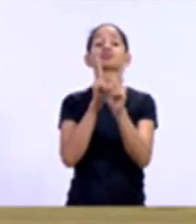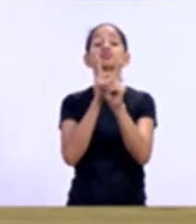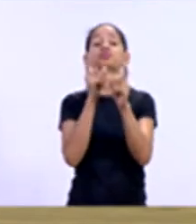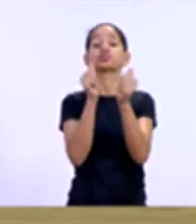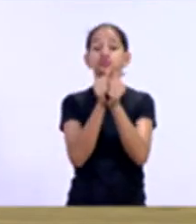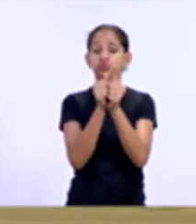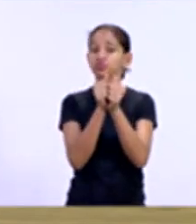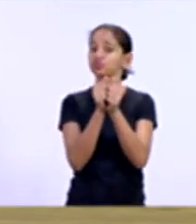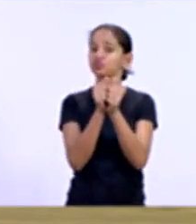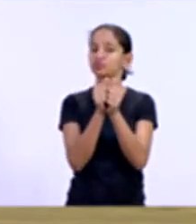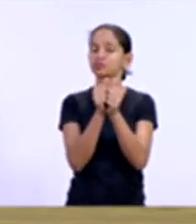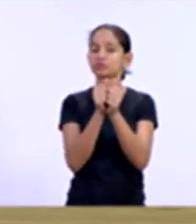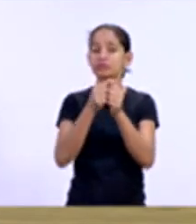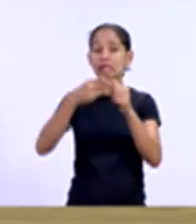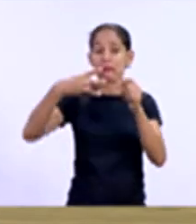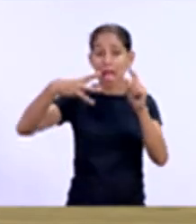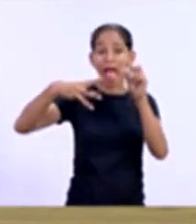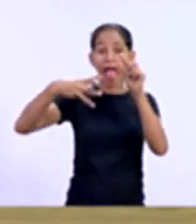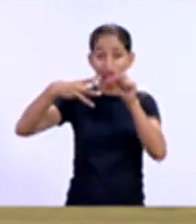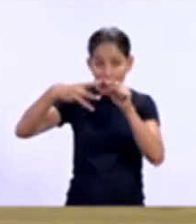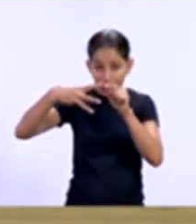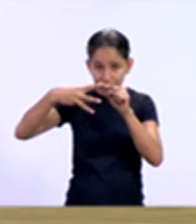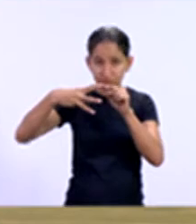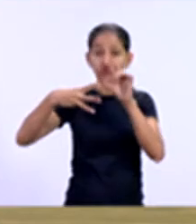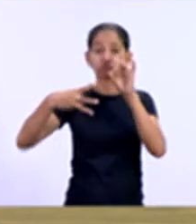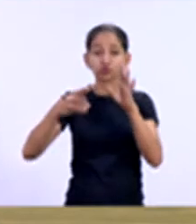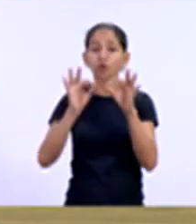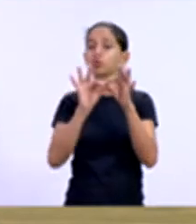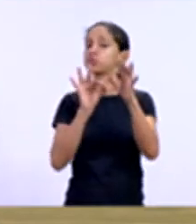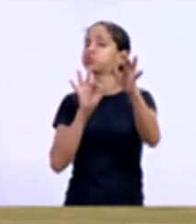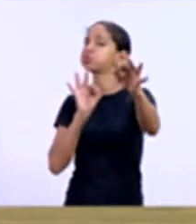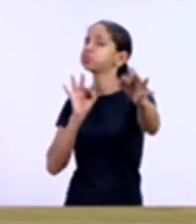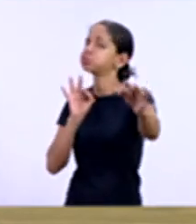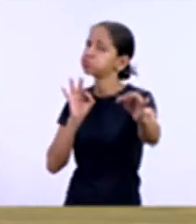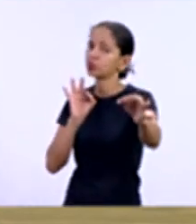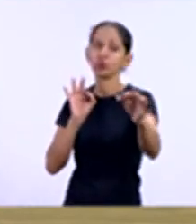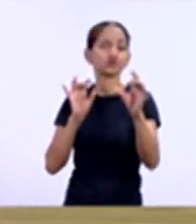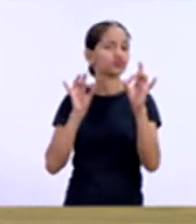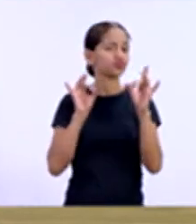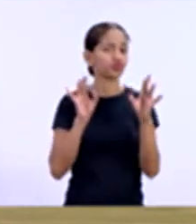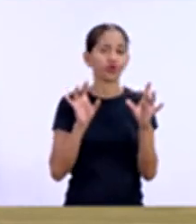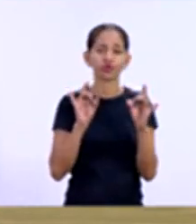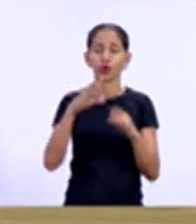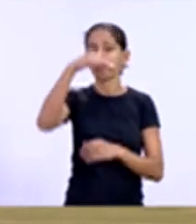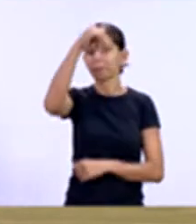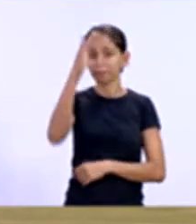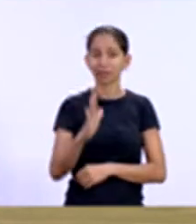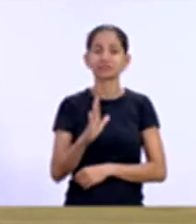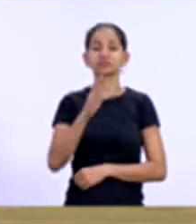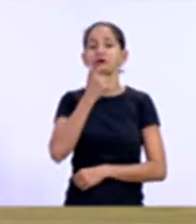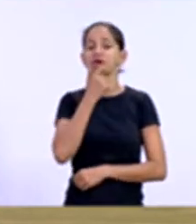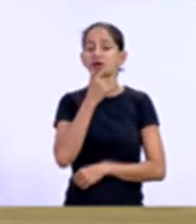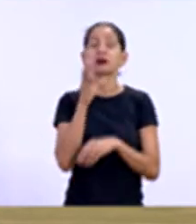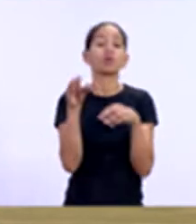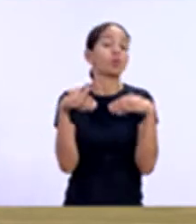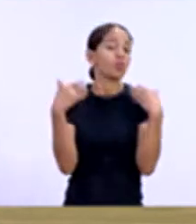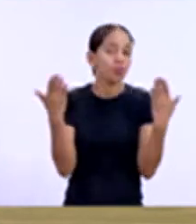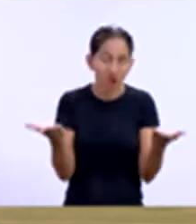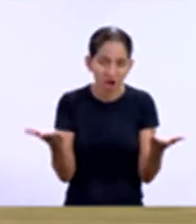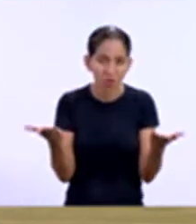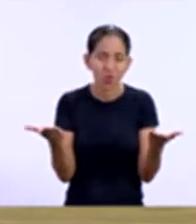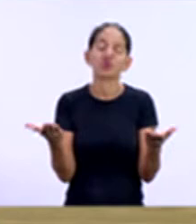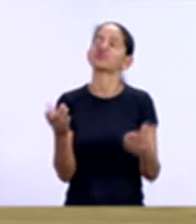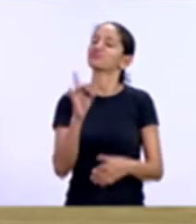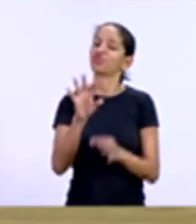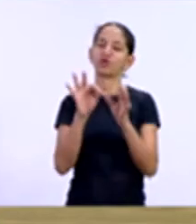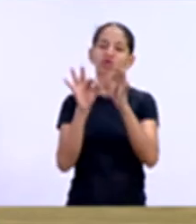ele totalmente à distância, então eu posso fazer e-learning. Muita gente hoje no Brasil faz cursos em inglês, né, de